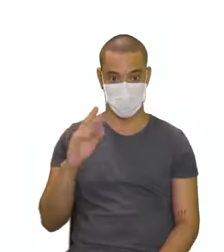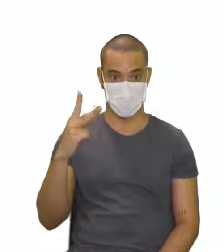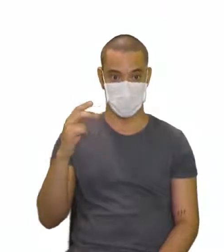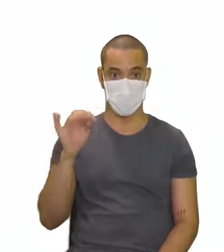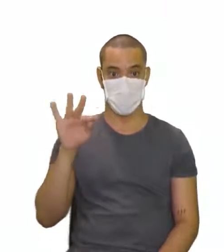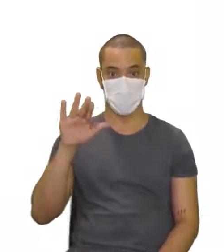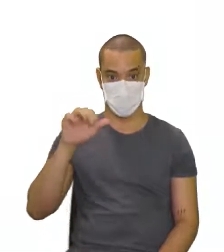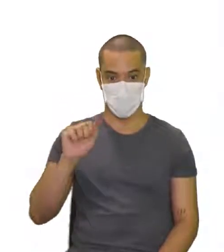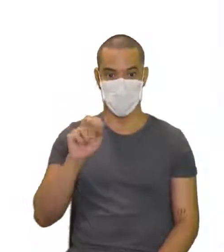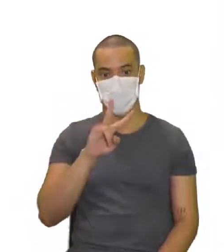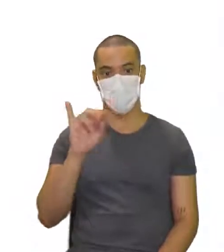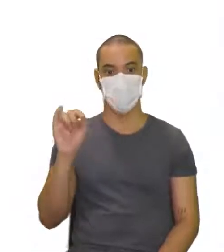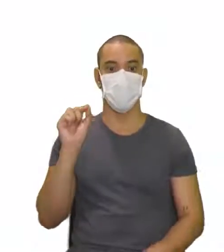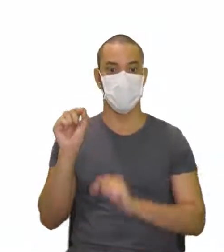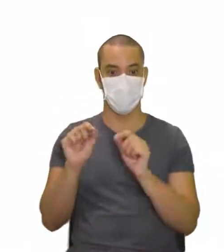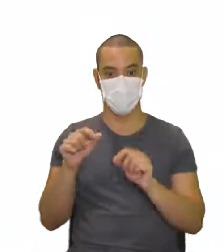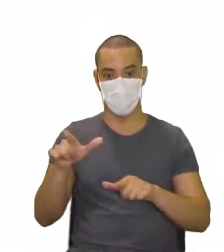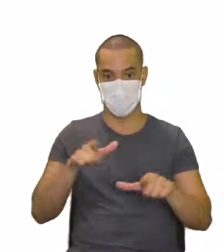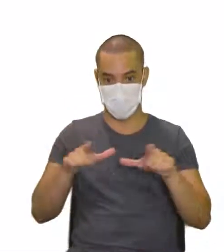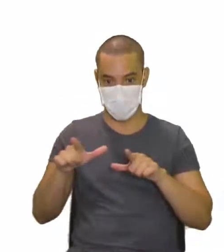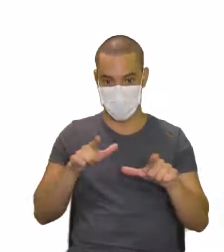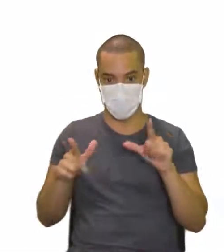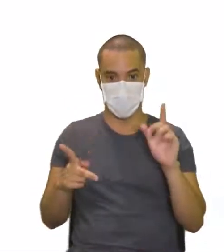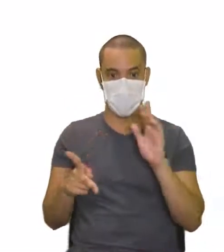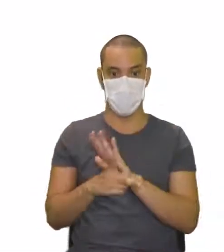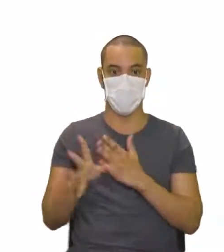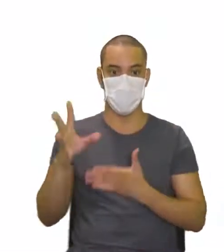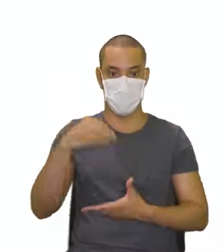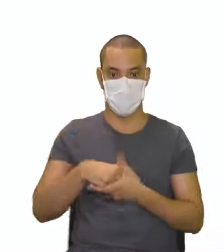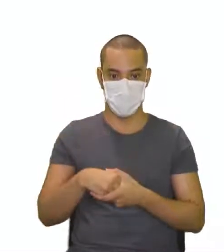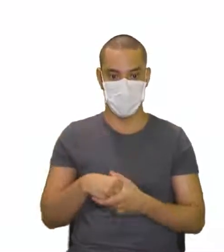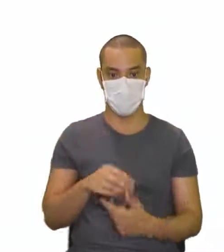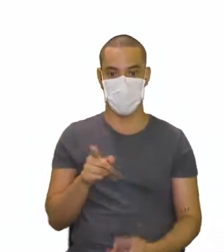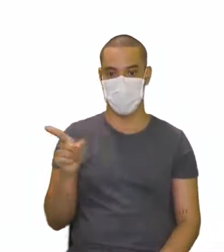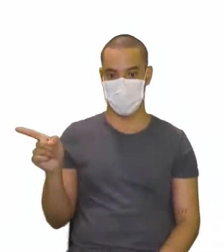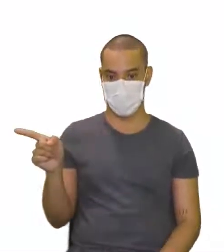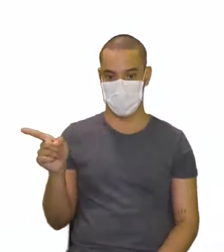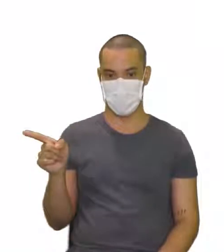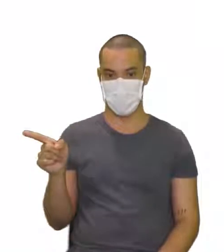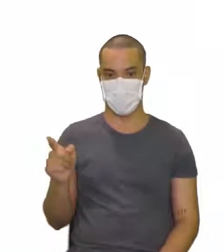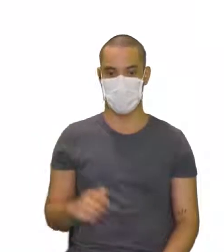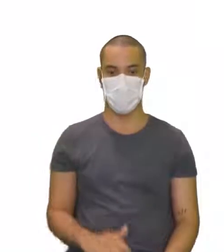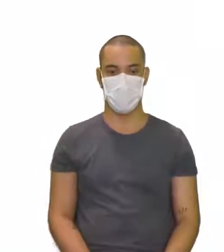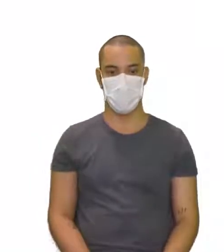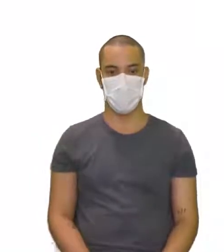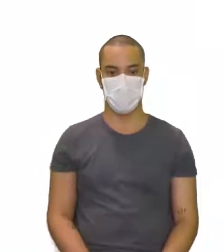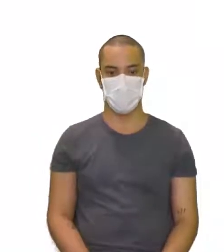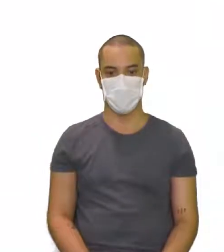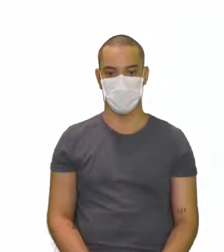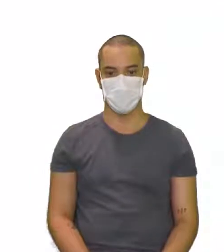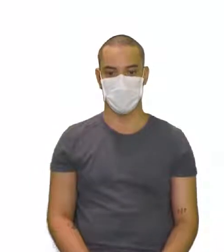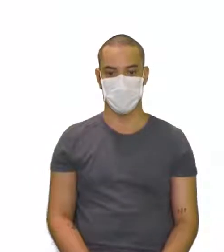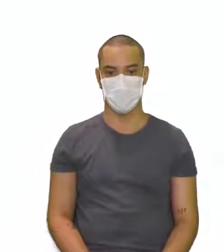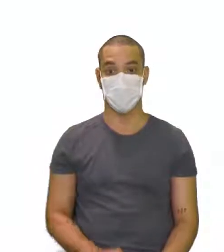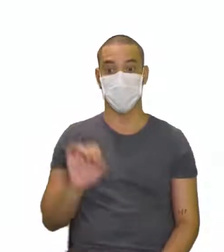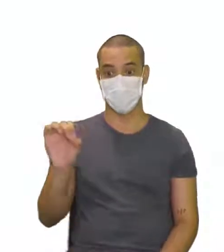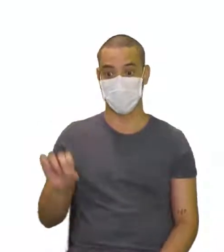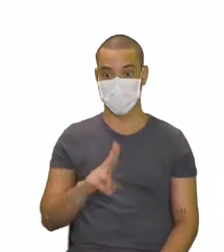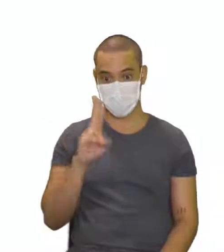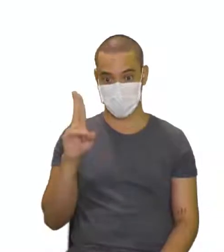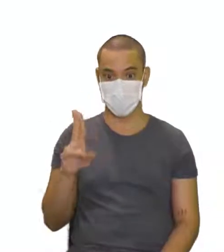ser justamente um trabalho, né, por um aí intervalo de tempo, ou também esse